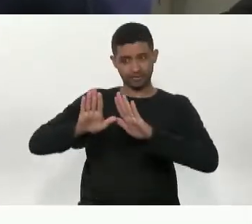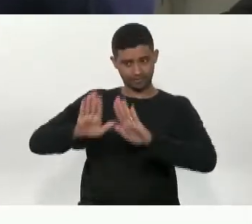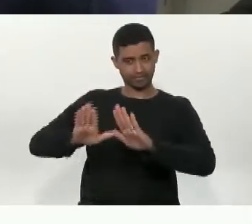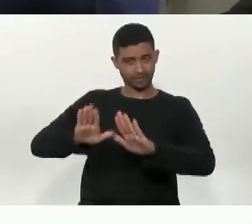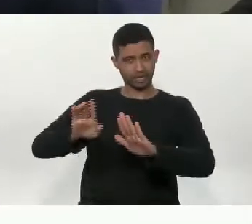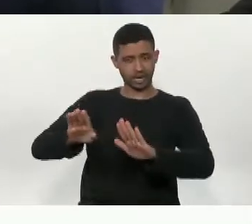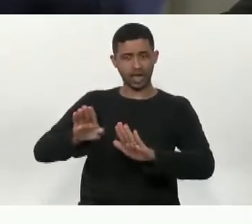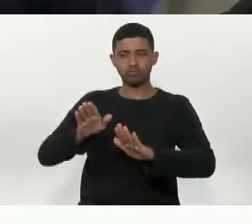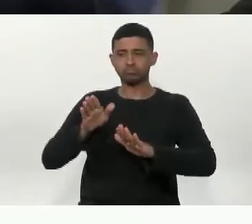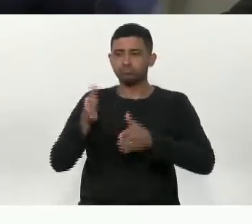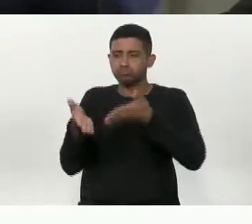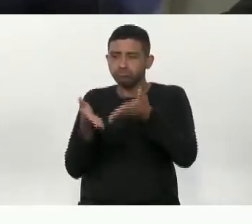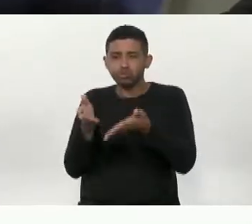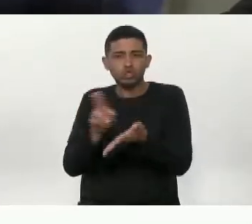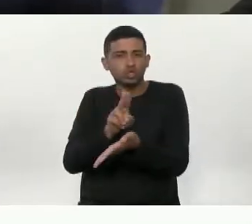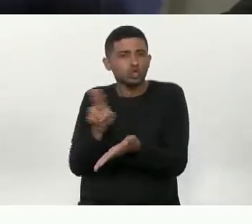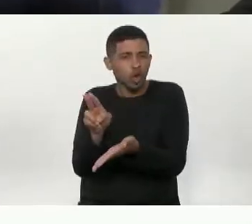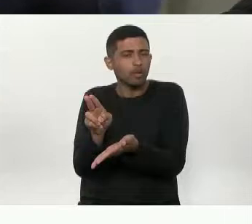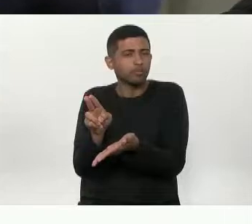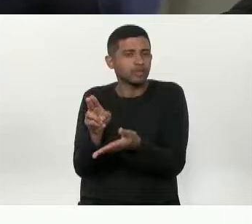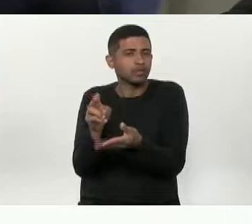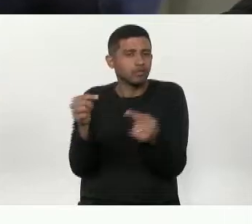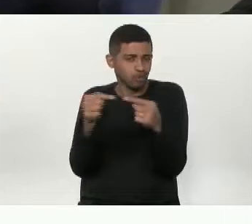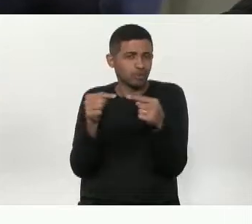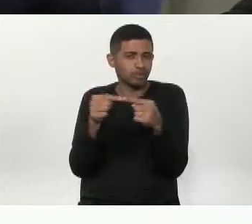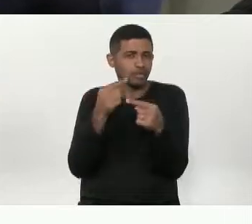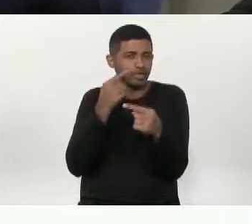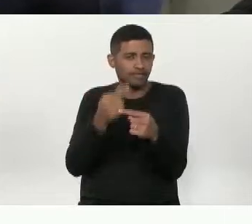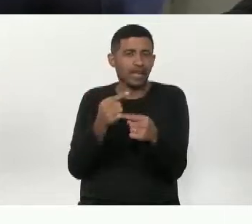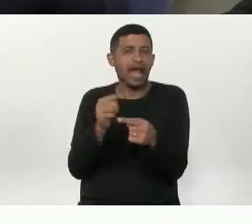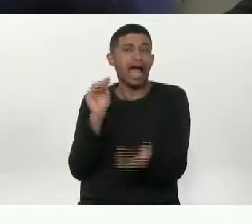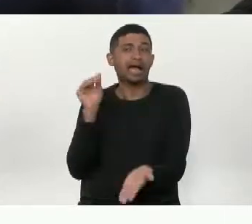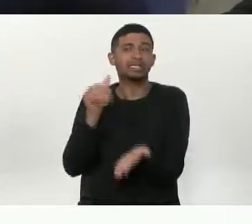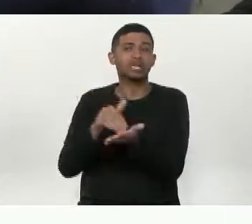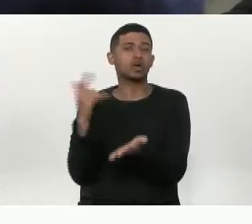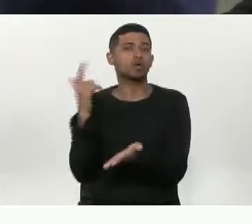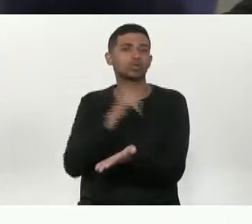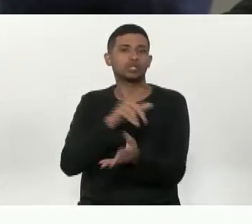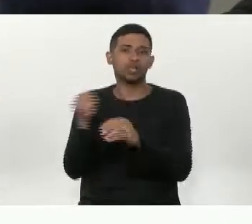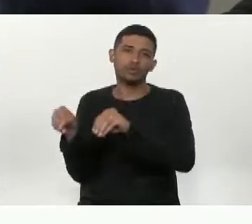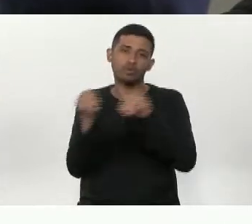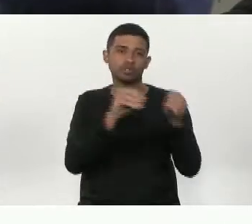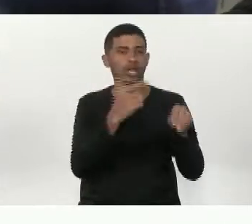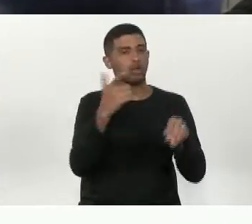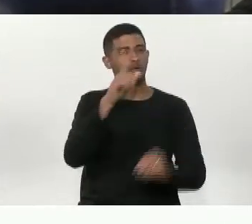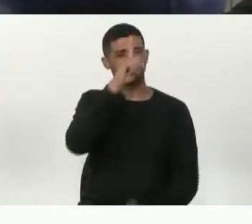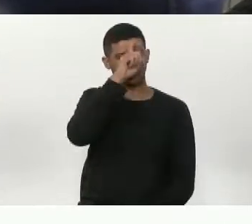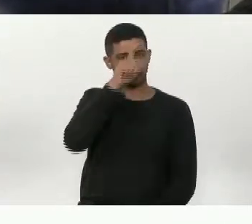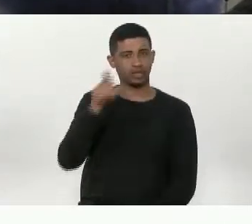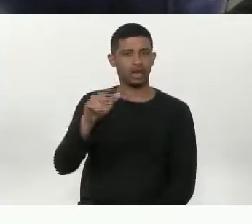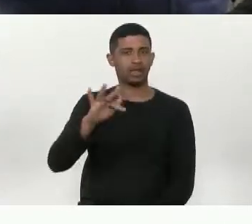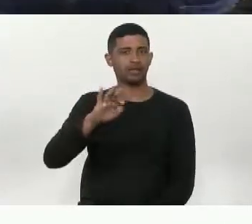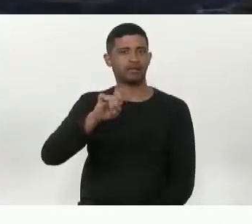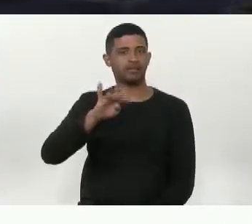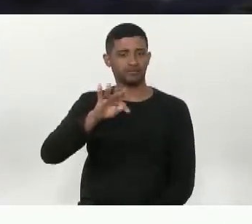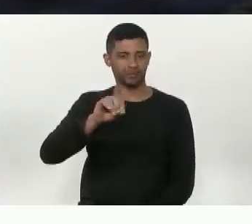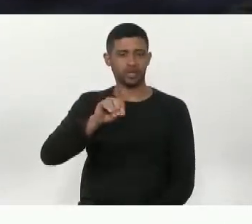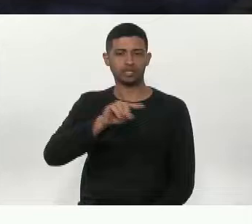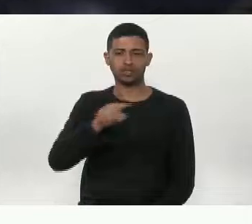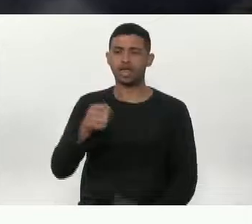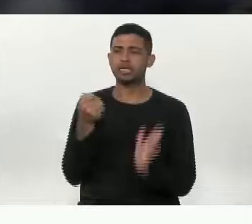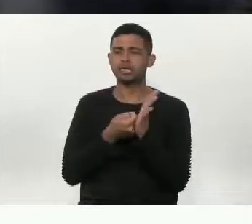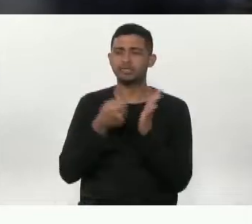unidade intermediária, como o nome está dizendo, até conseguirmos uma remoção para um hospital terciário para esse feto. Então, eles exigiam